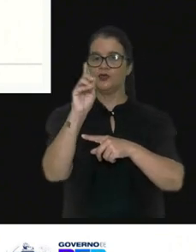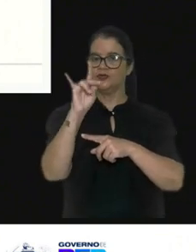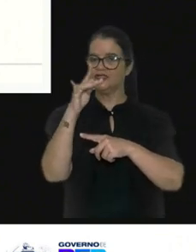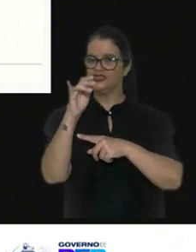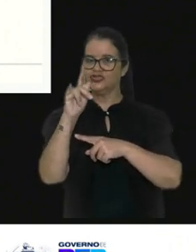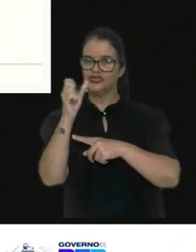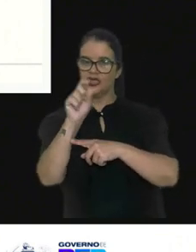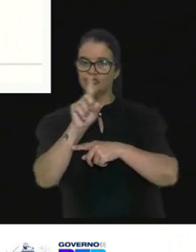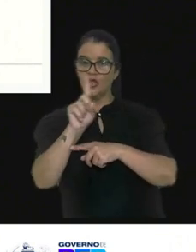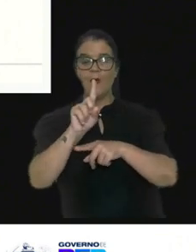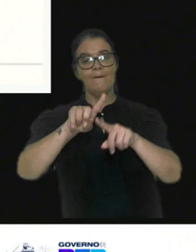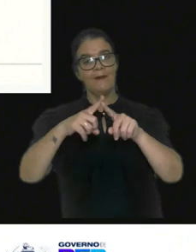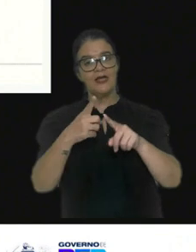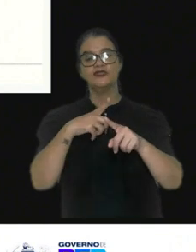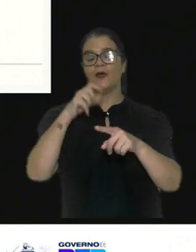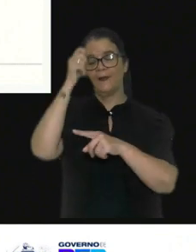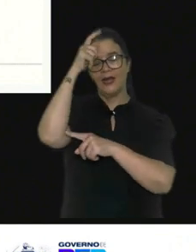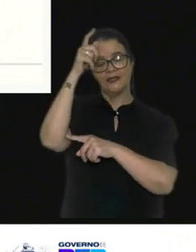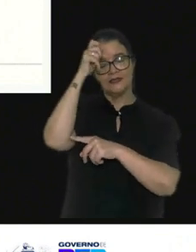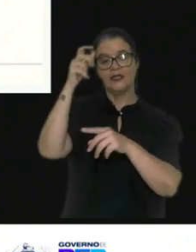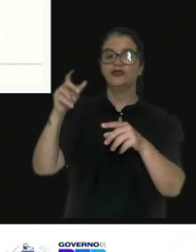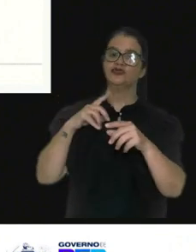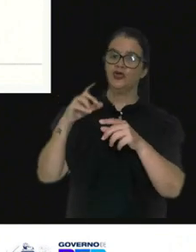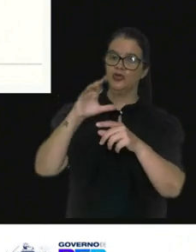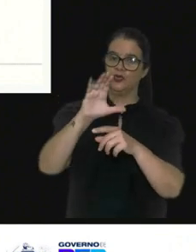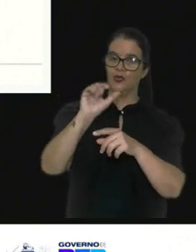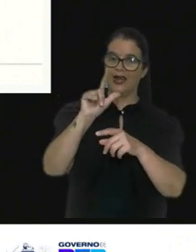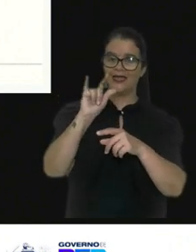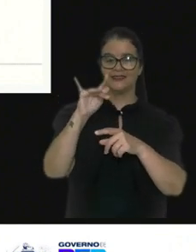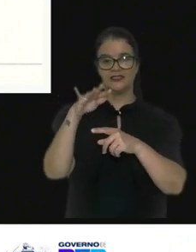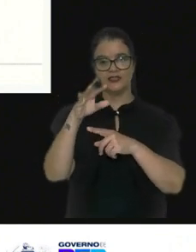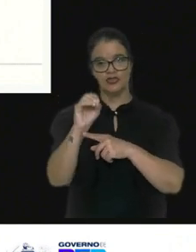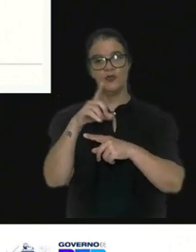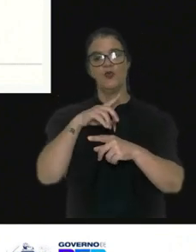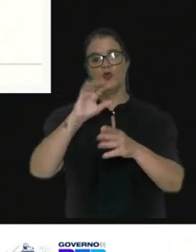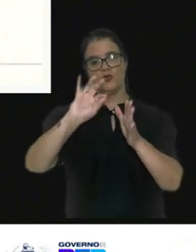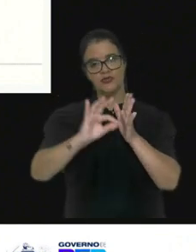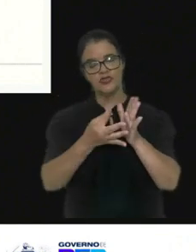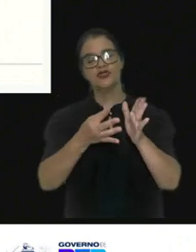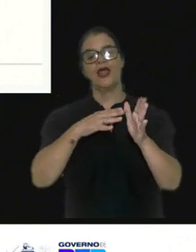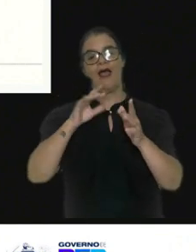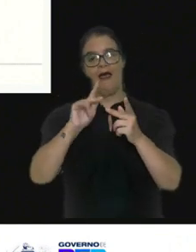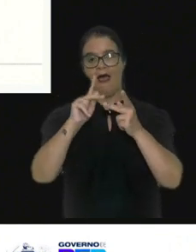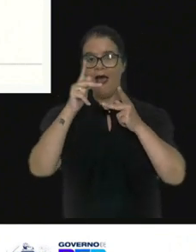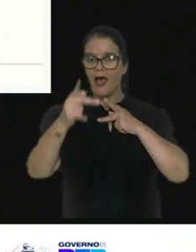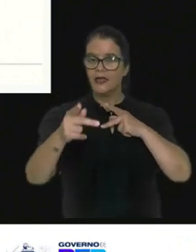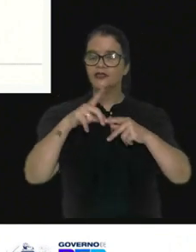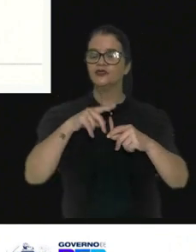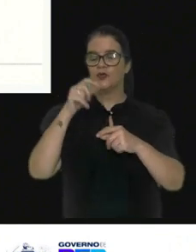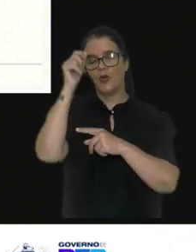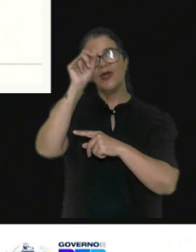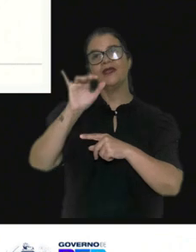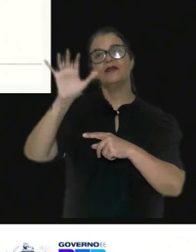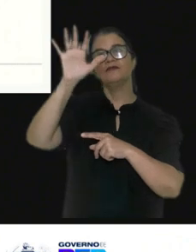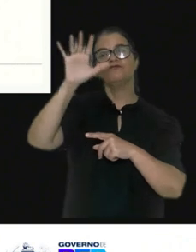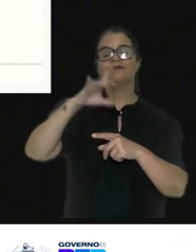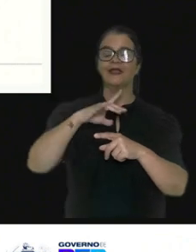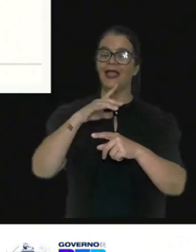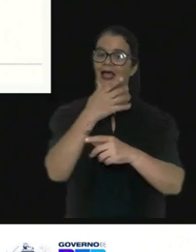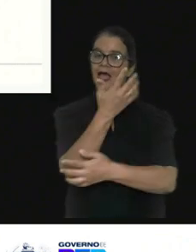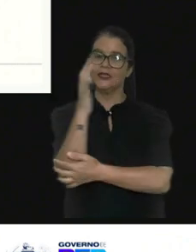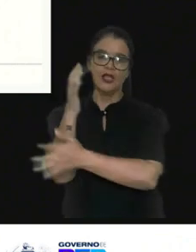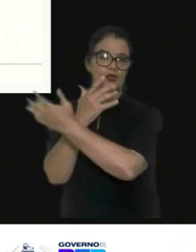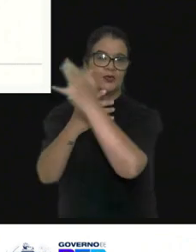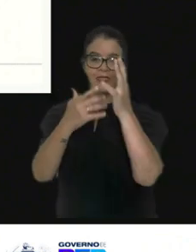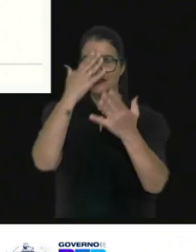ideias do classicismo. Os escritores arcadistas idealizavam a natureza e acreditavam que